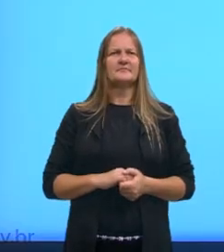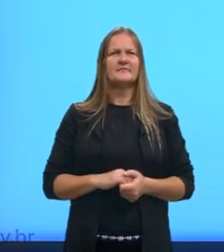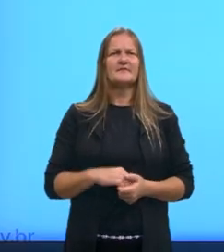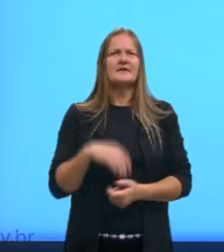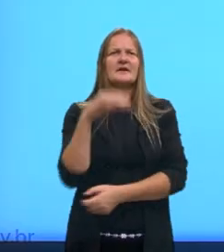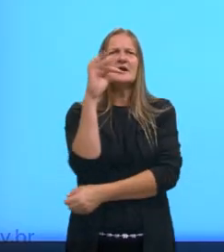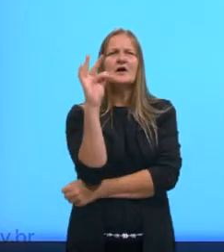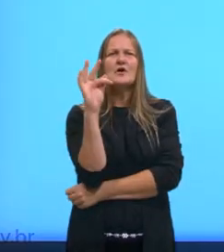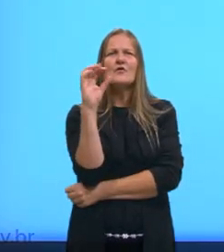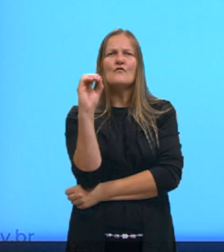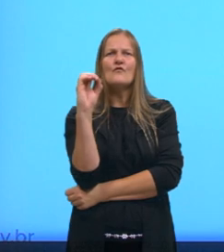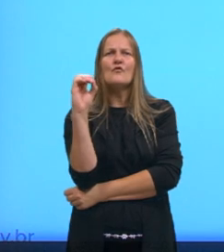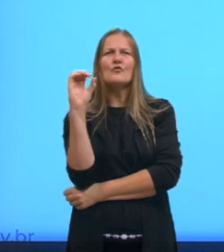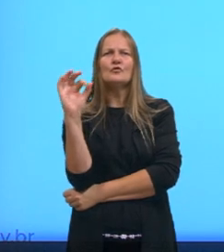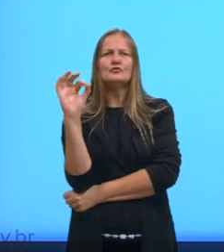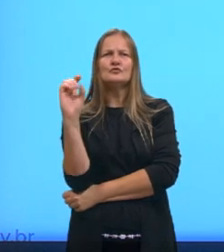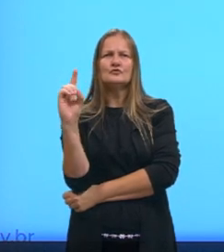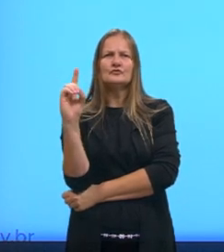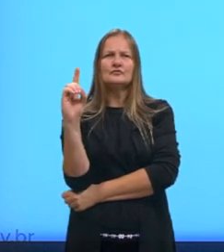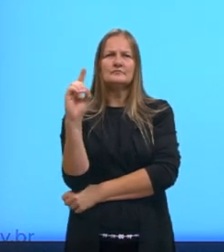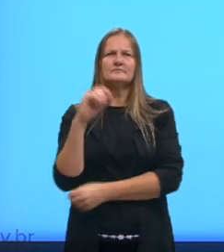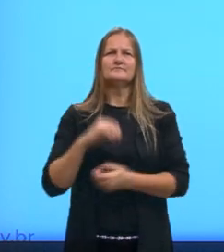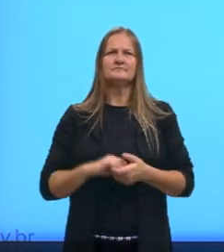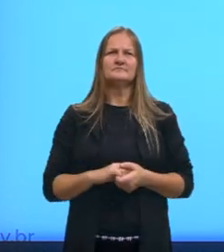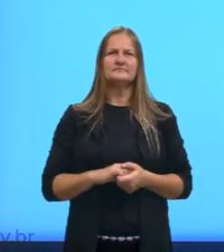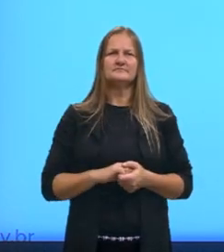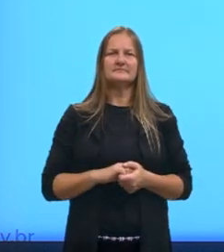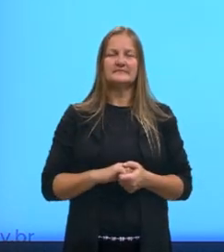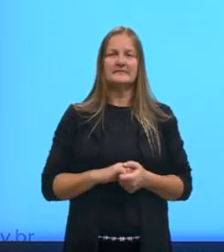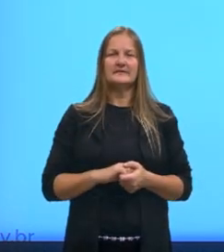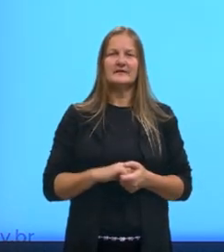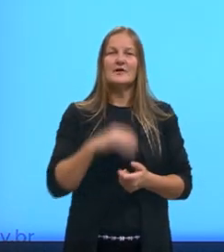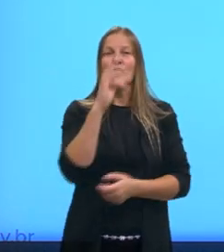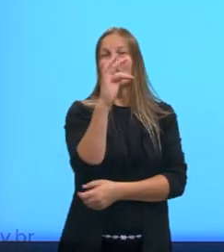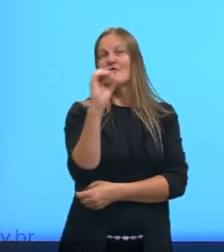food f o d